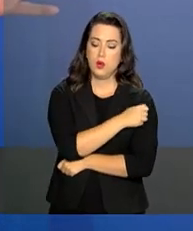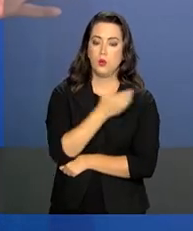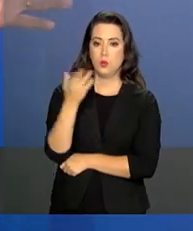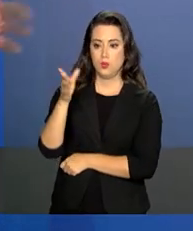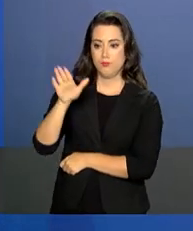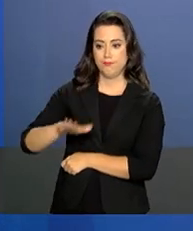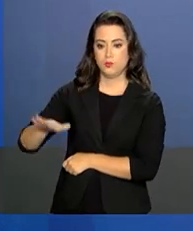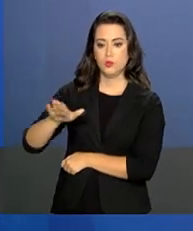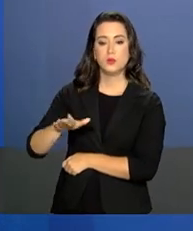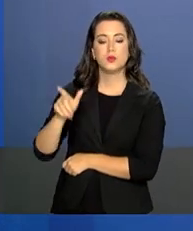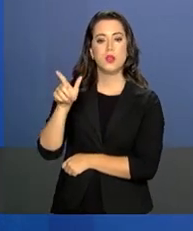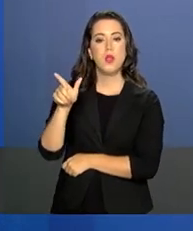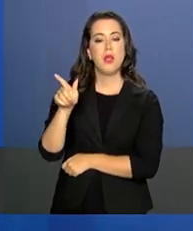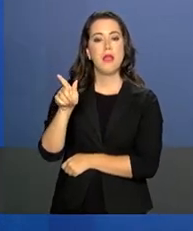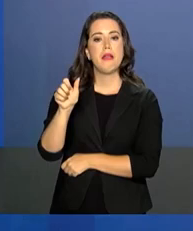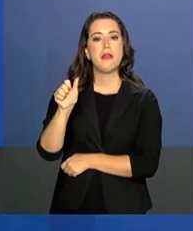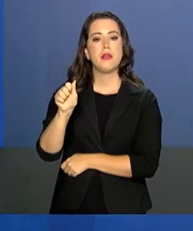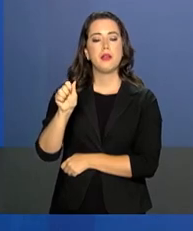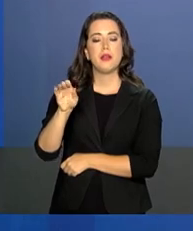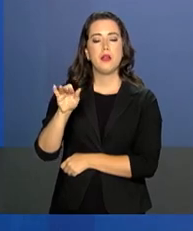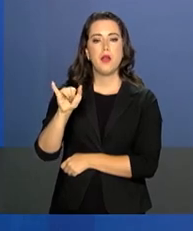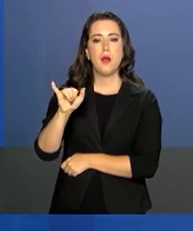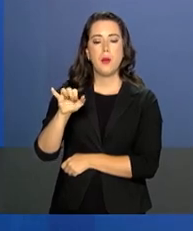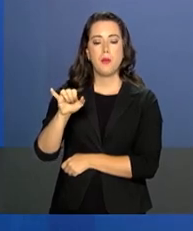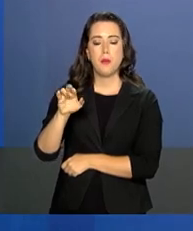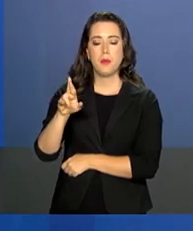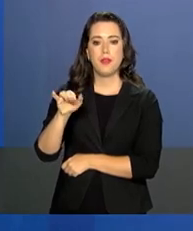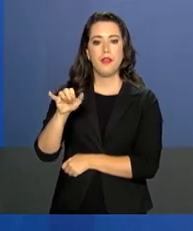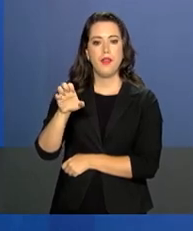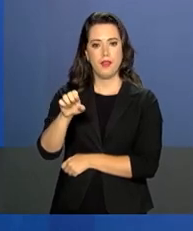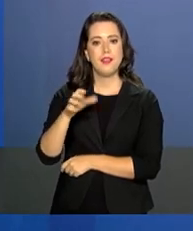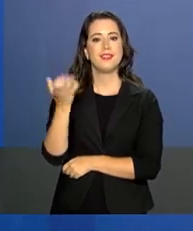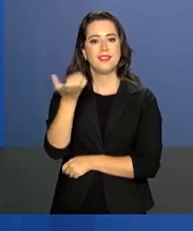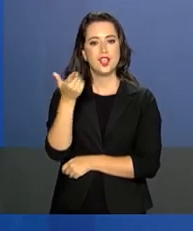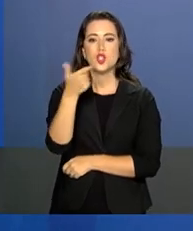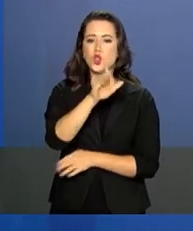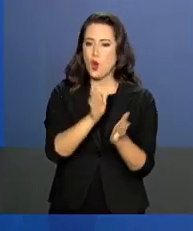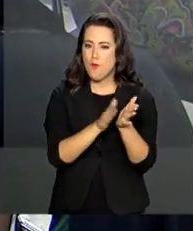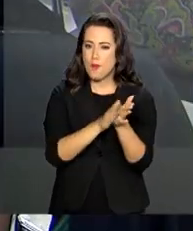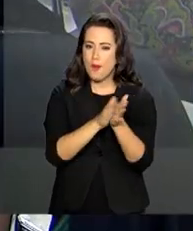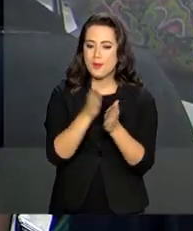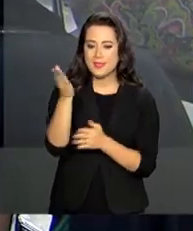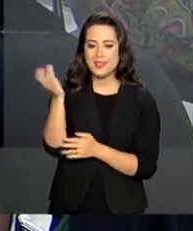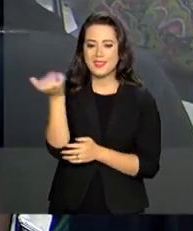gabriel caribé e gostaria de receber um novo aplauso já percebi